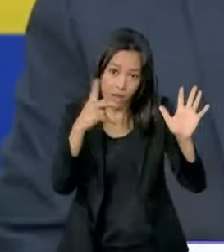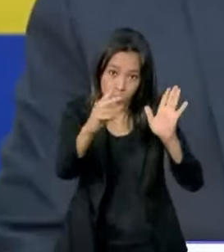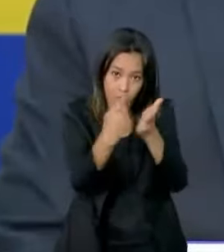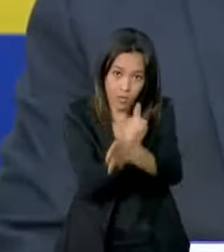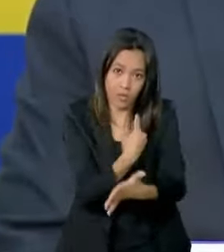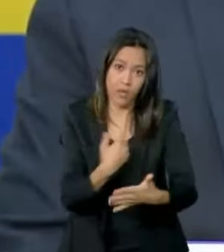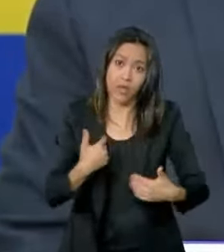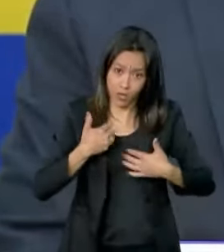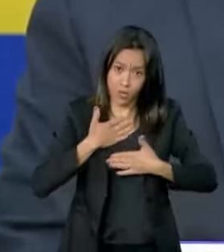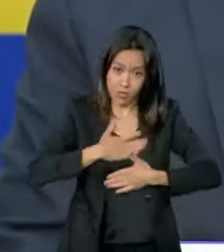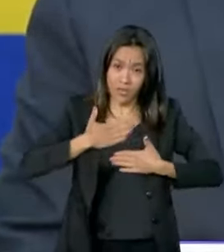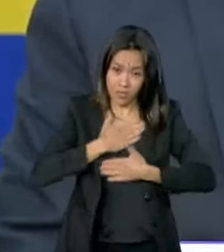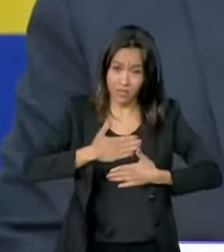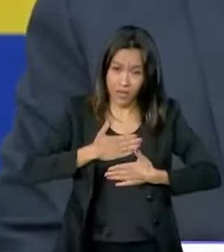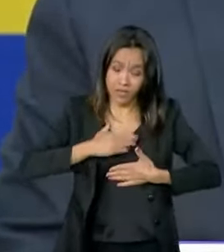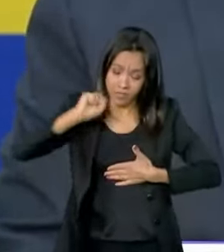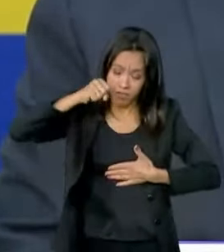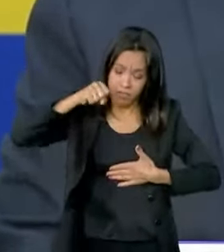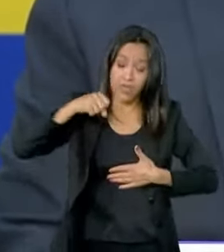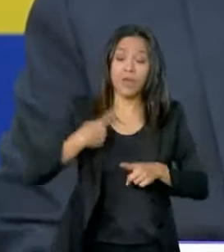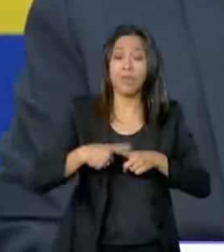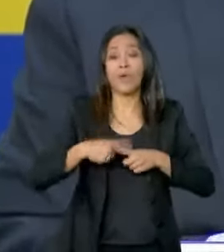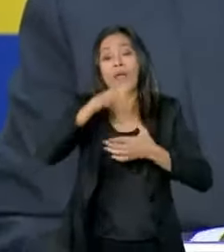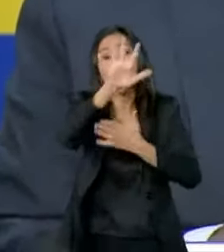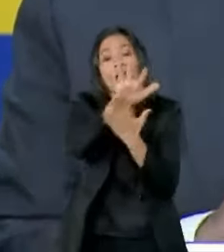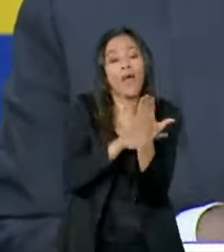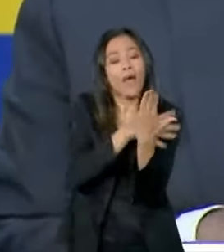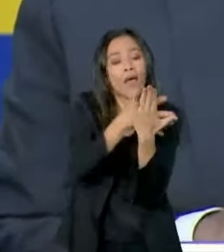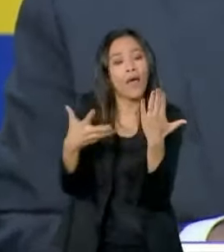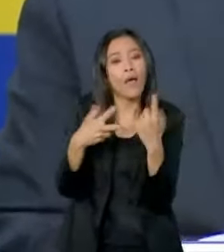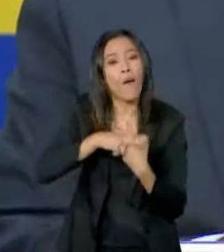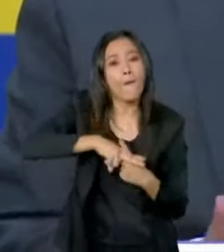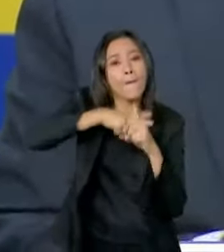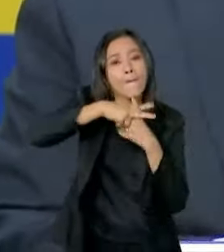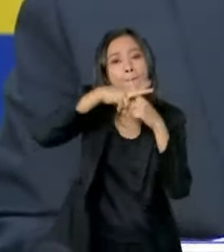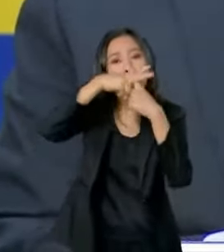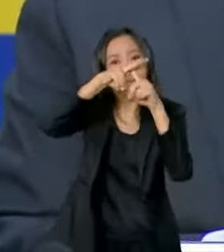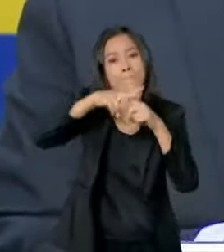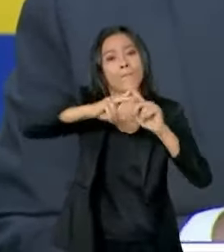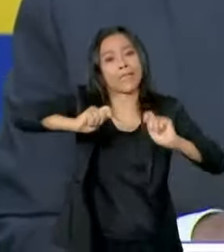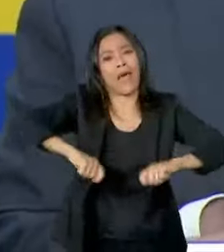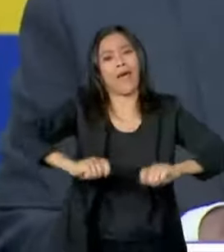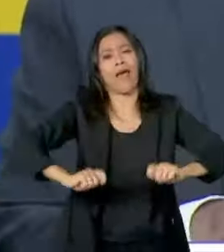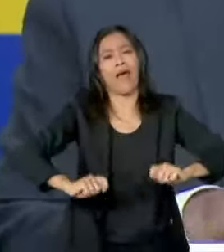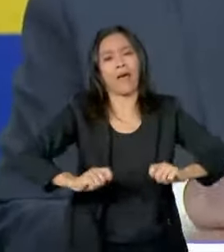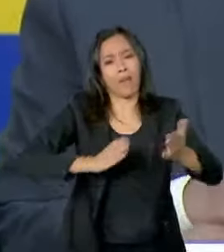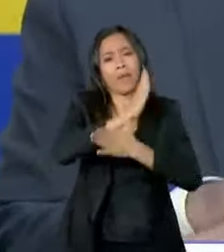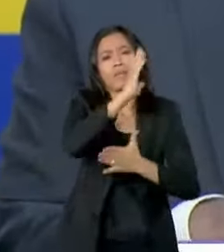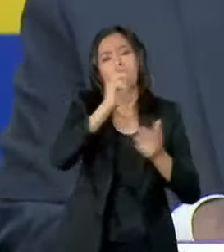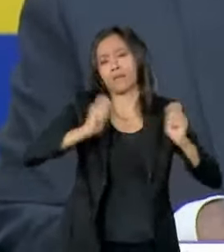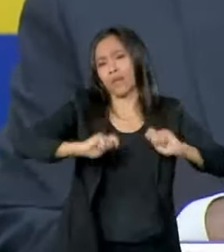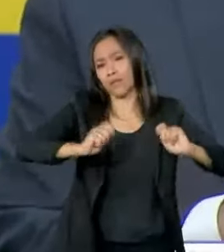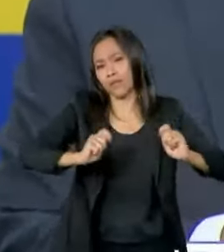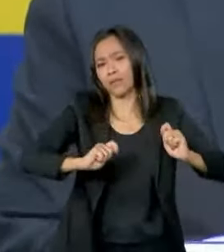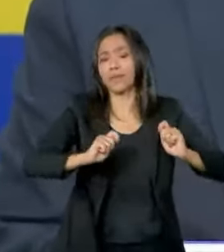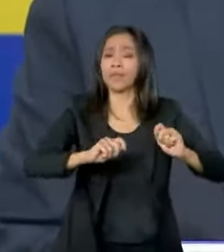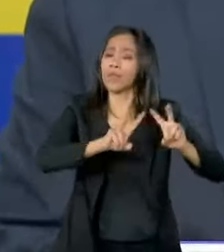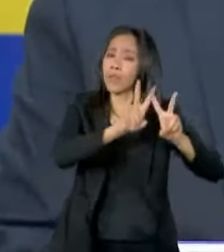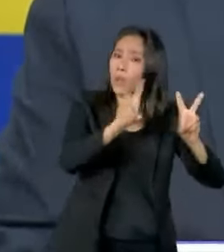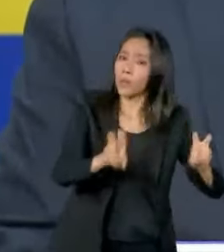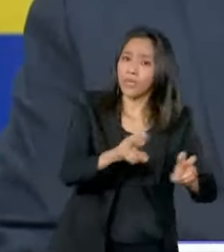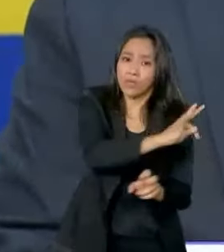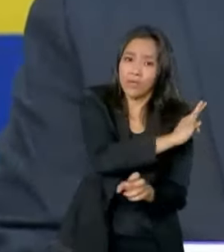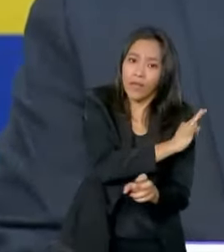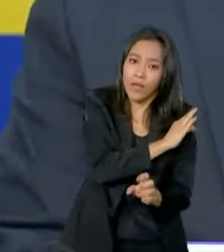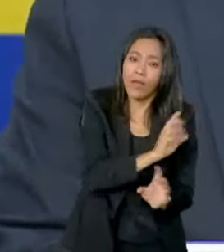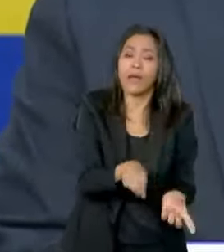Eu estou satisfeita porque é o ajuste fiscal possível no aspecto técnico, no aspecto do